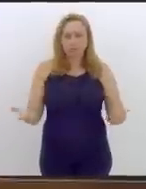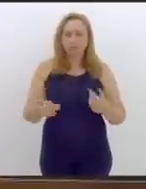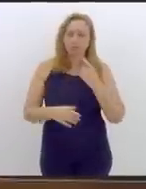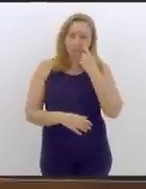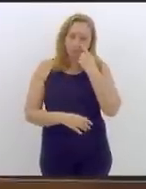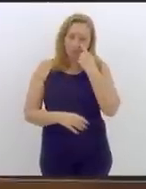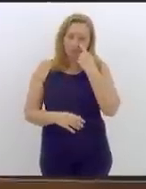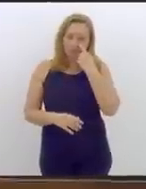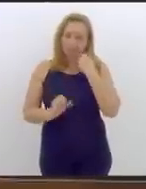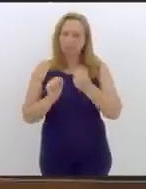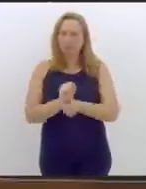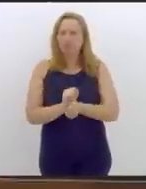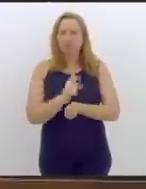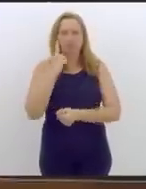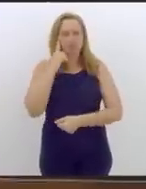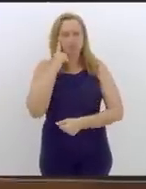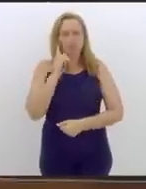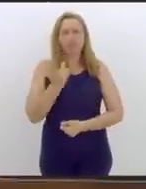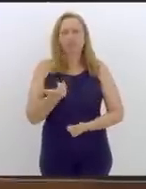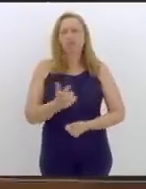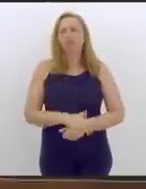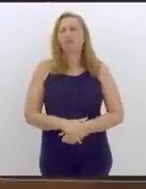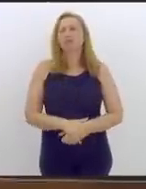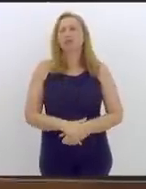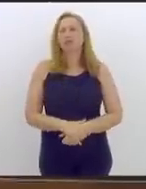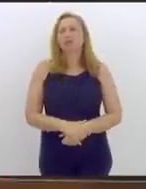alguém parou para fazer essa conta